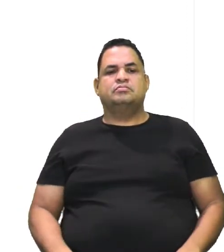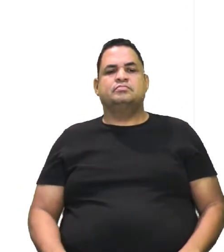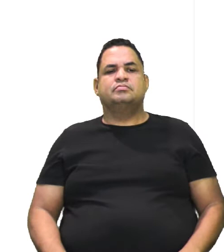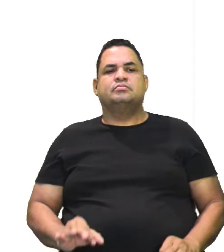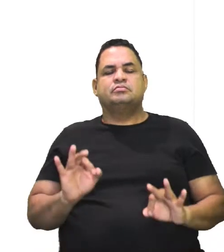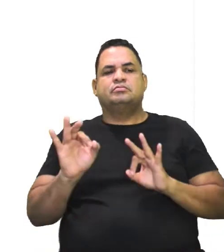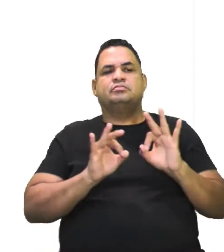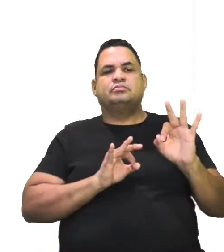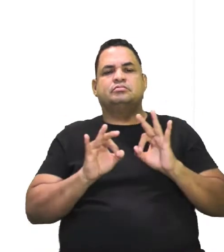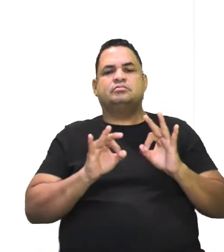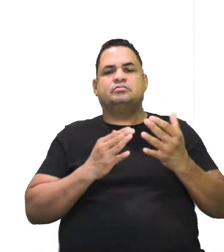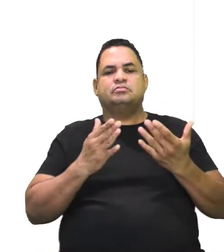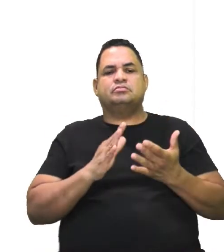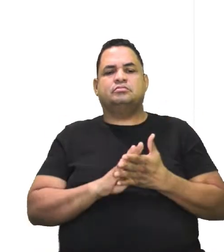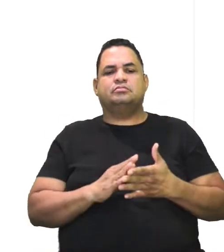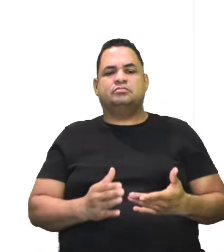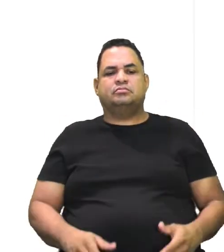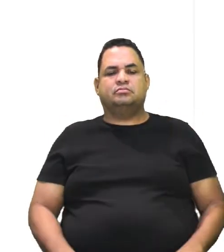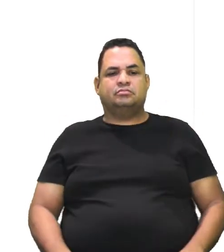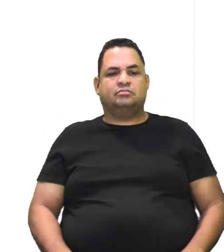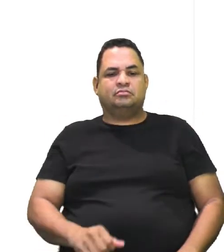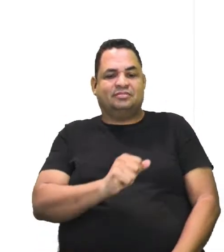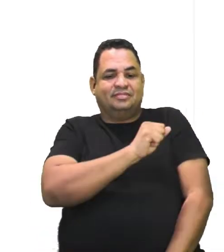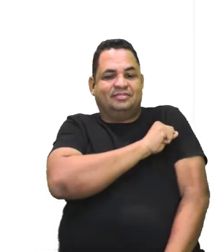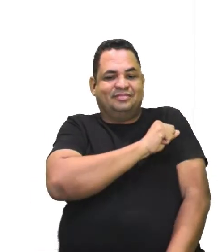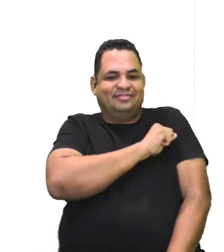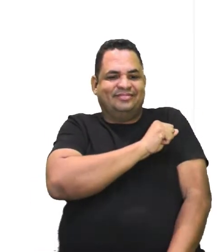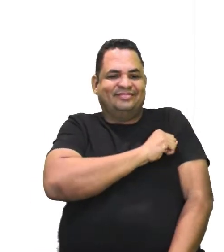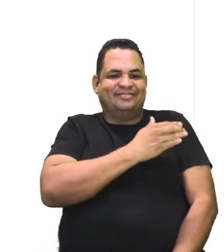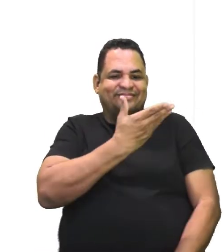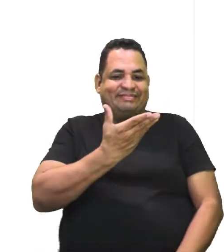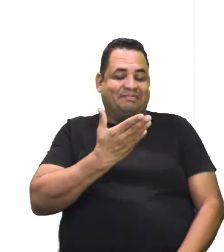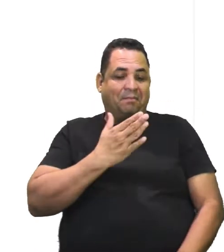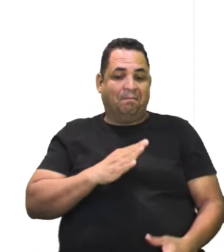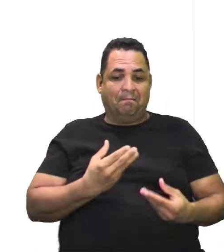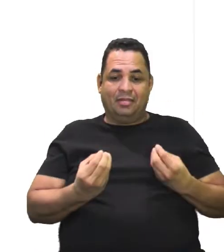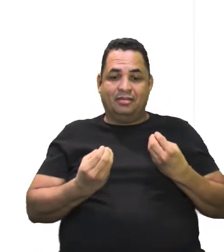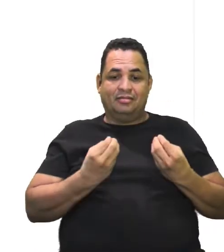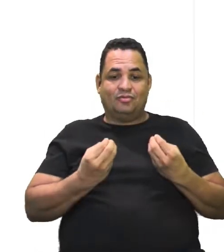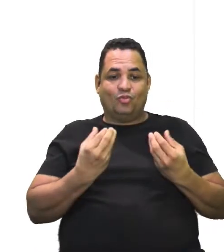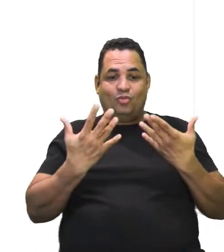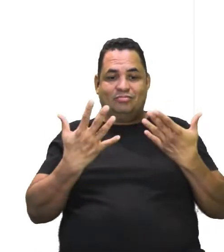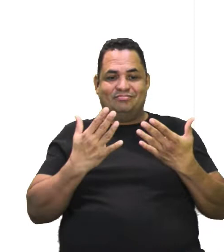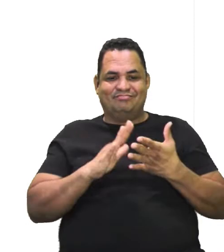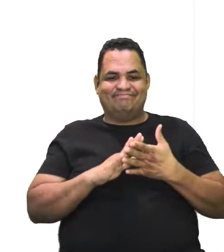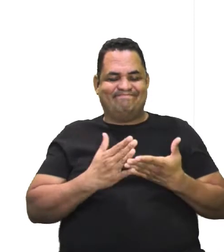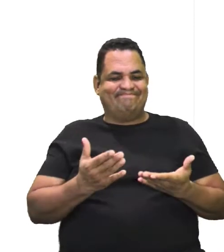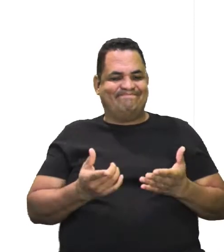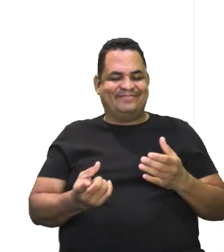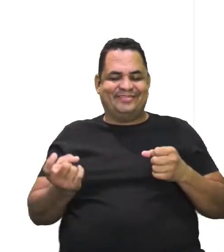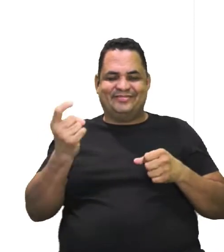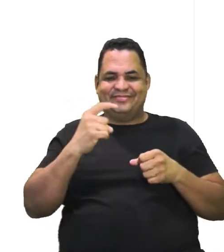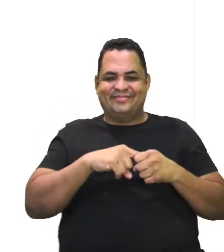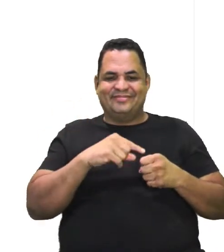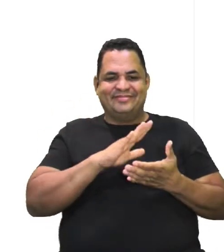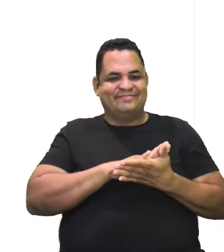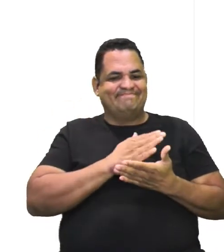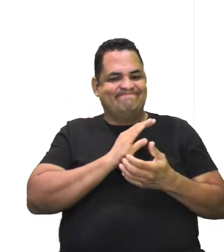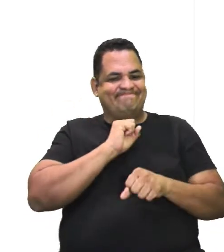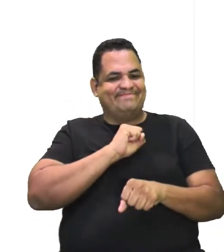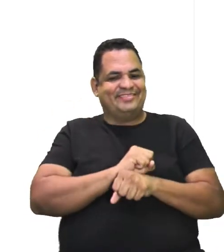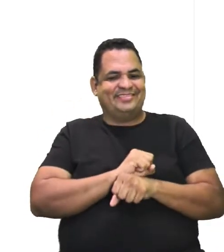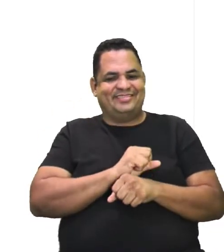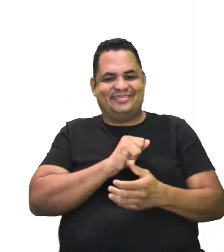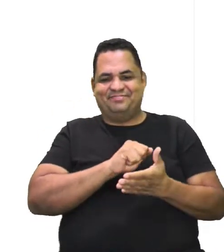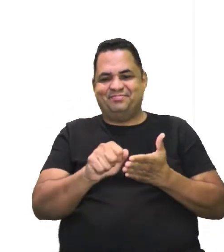se construiu uma expressão e a galera vai ao delírio. Meu Deus. Não. Volta, não apaga. quero saber disso não. Apaga